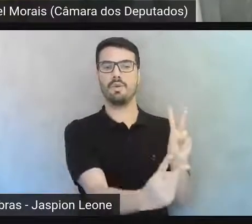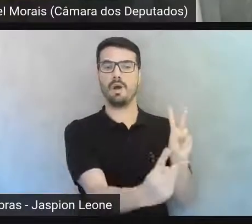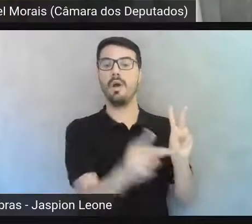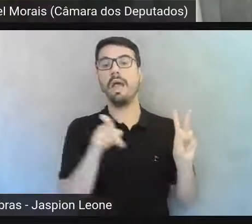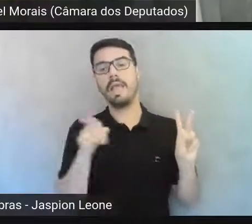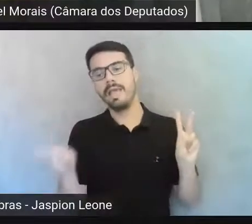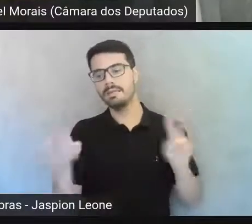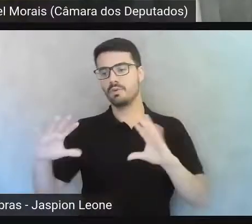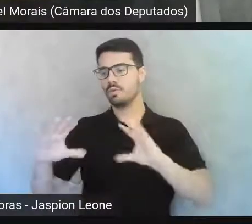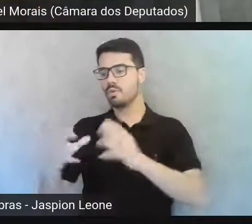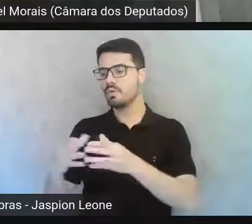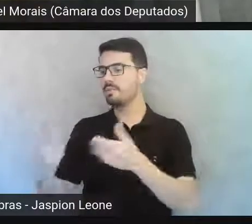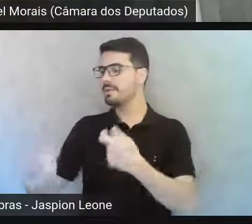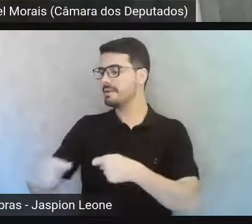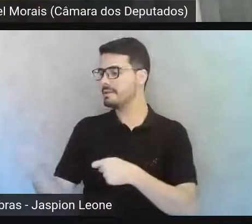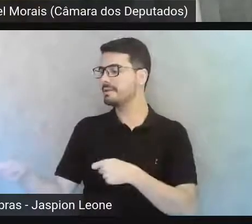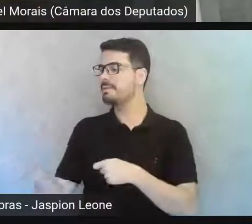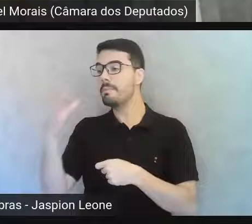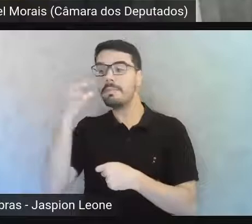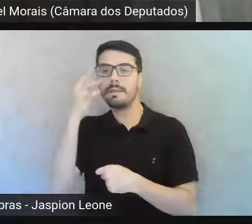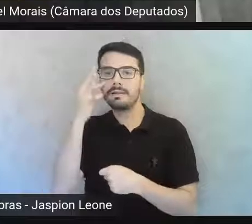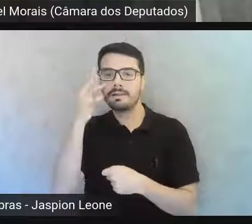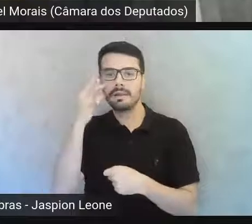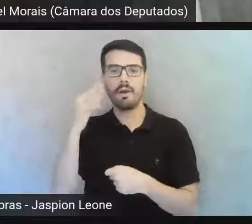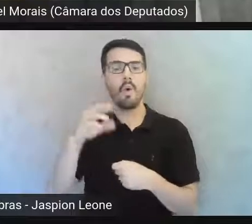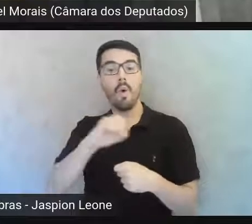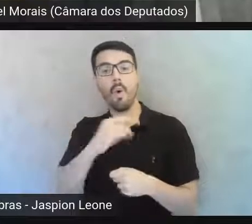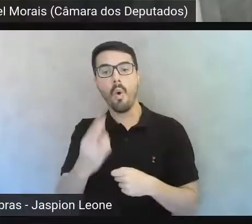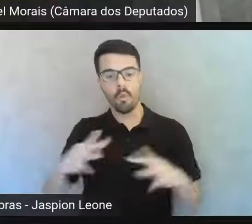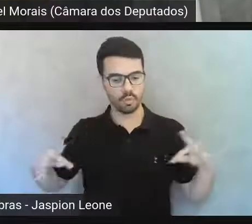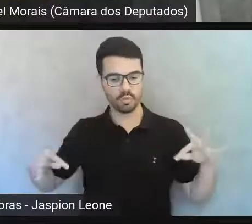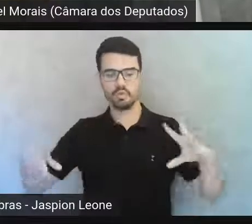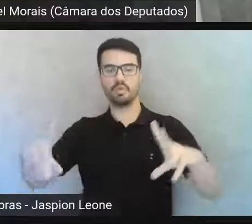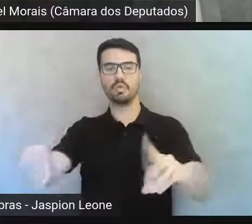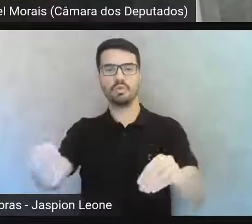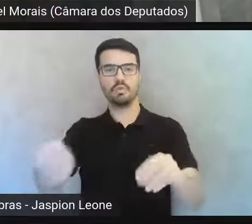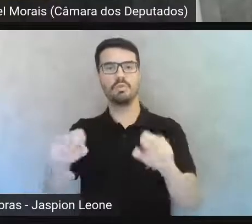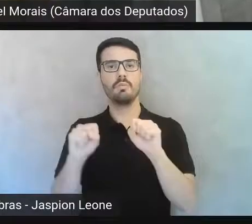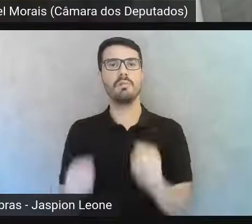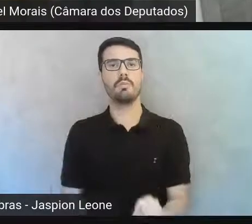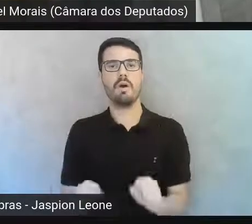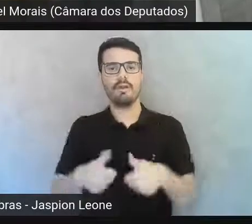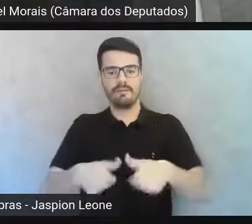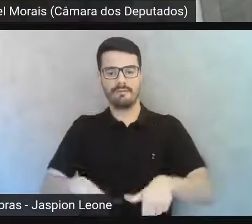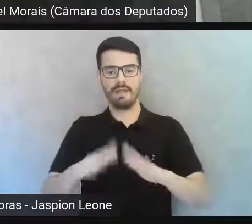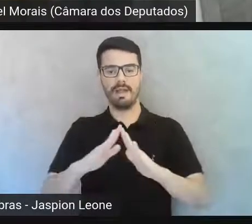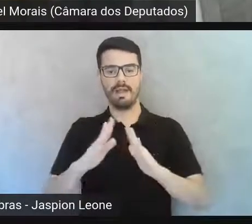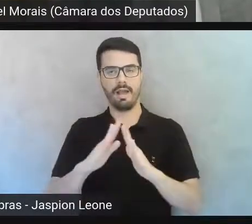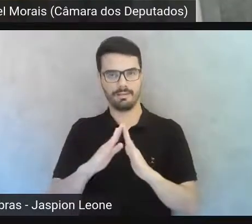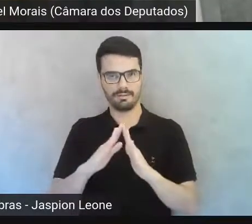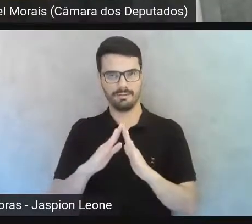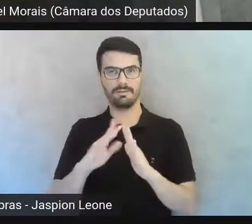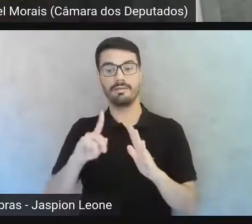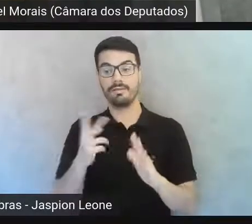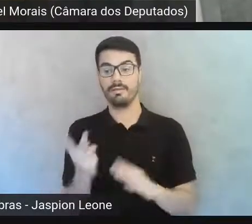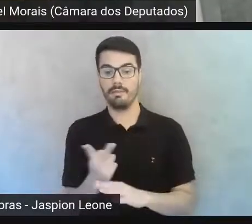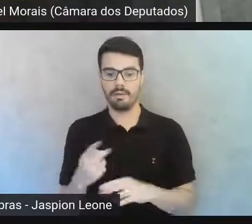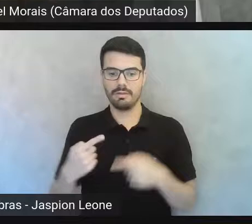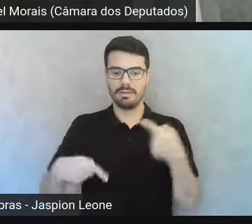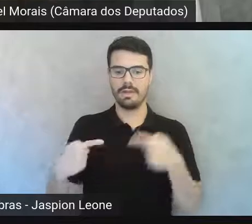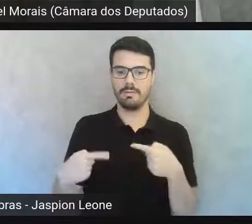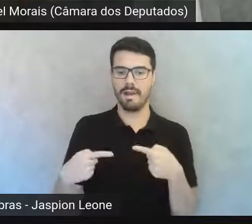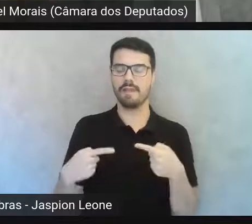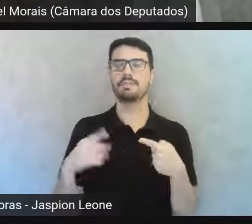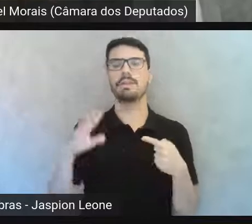presencialmente, ou se todo mundo poderia ficar, né, presencial em casa. Aí, depois de resolvido esse